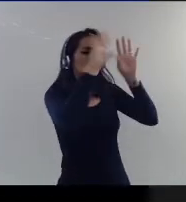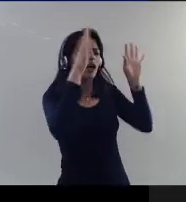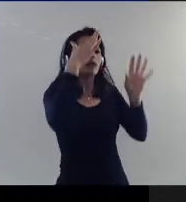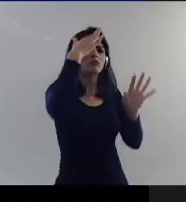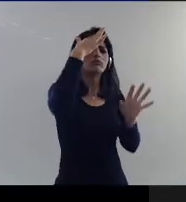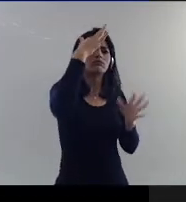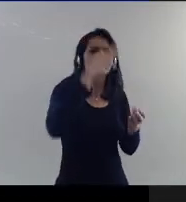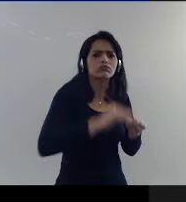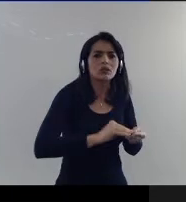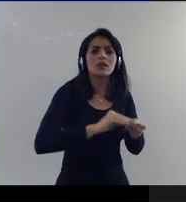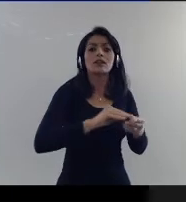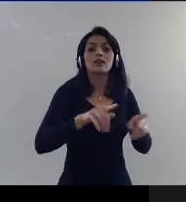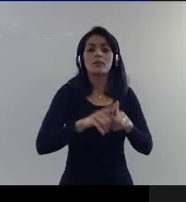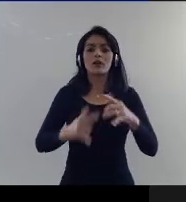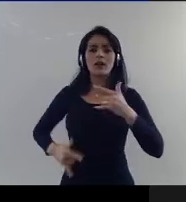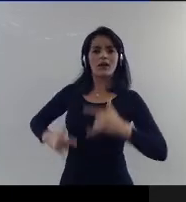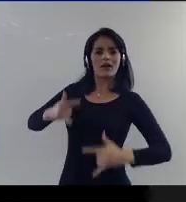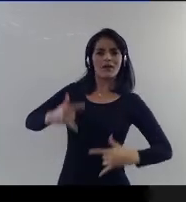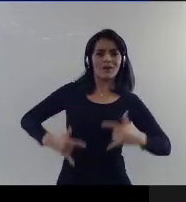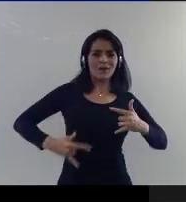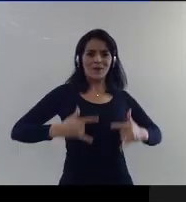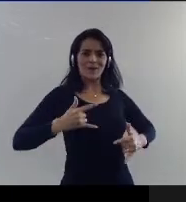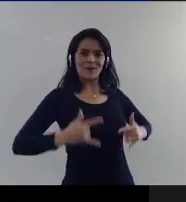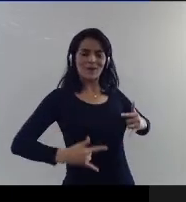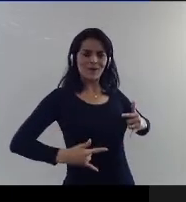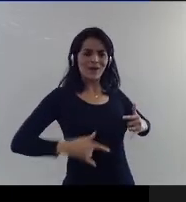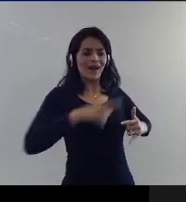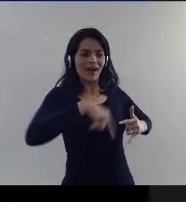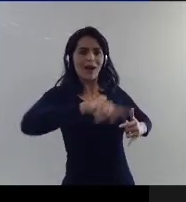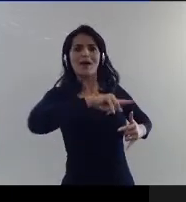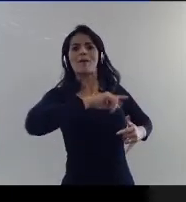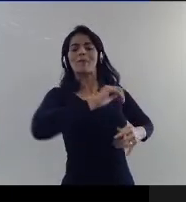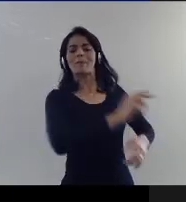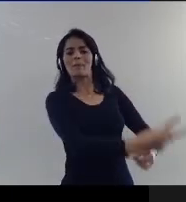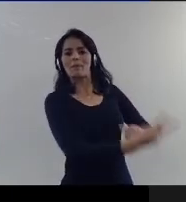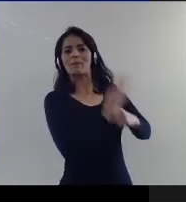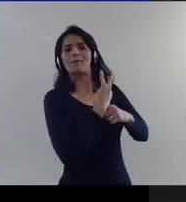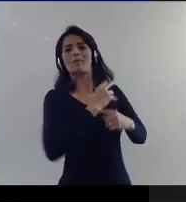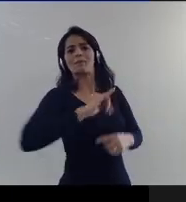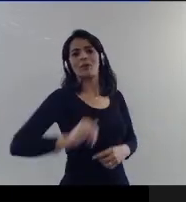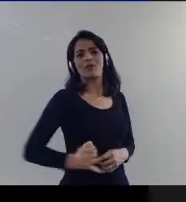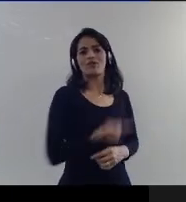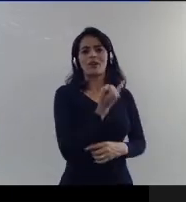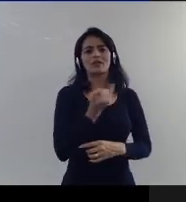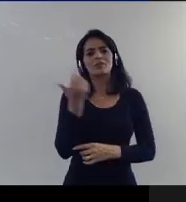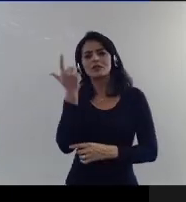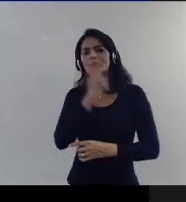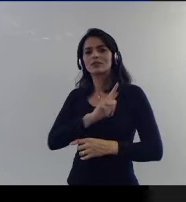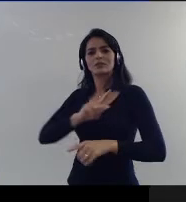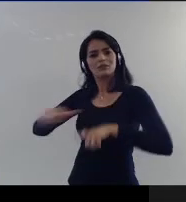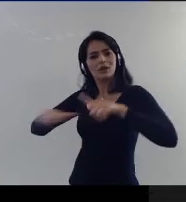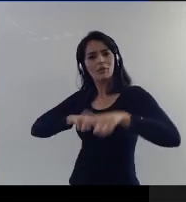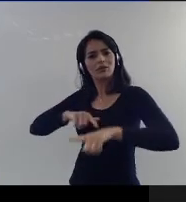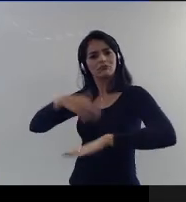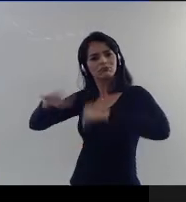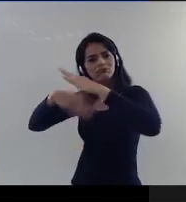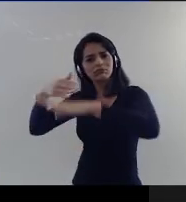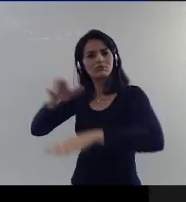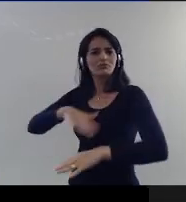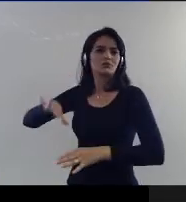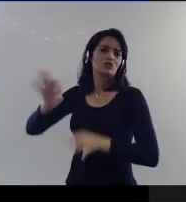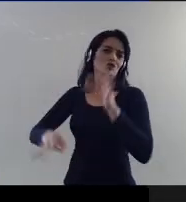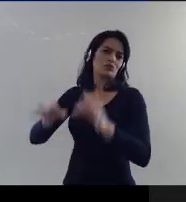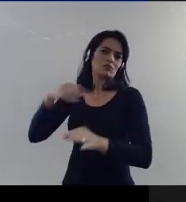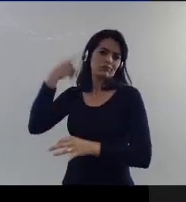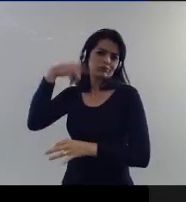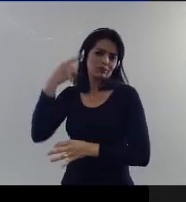como é que a gente se utiliza de várias tecnologias, né? Para otimizar o nosso dia a dia, para criar um workflow de tarefas,